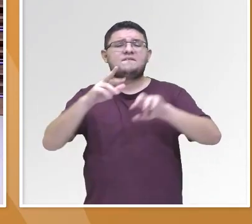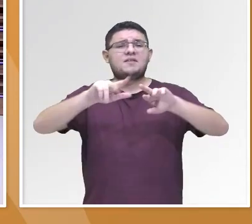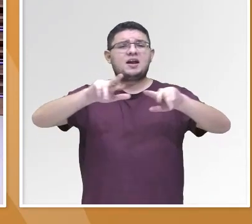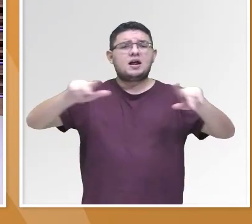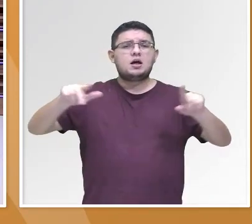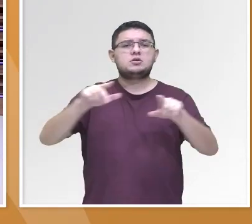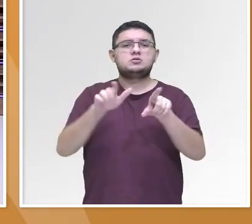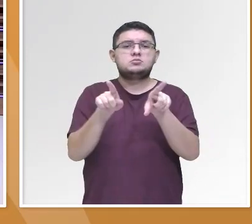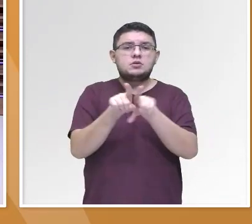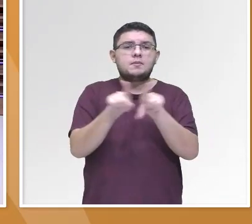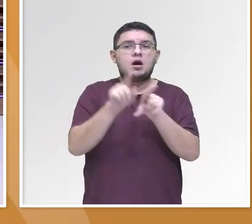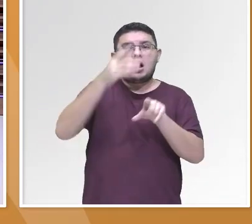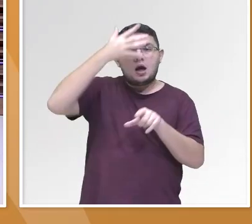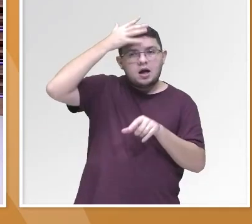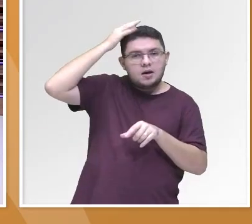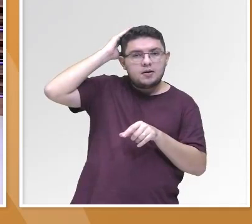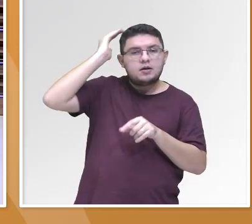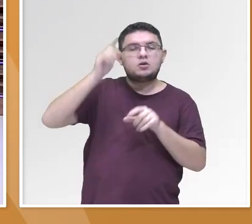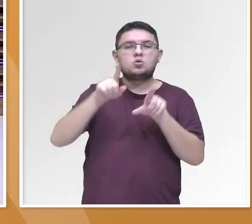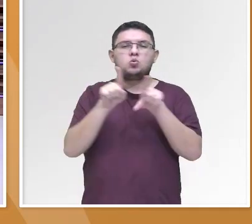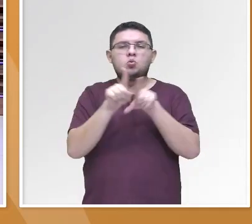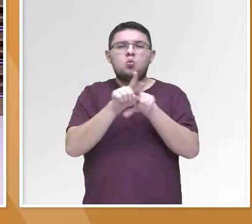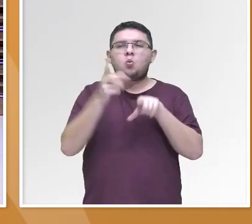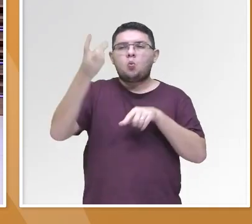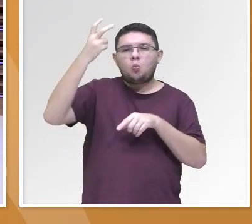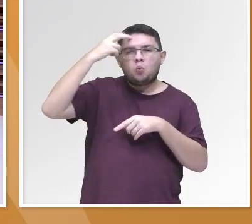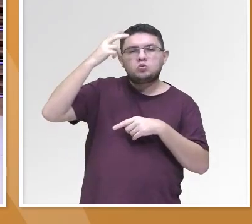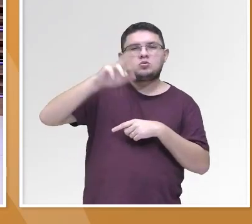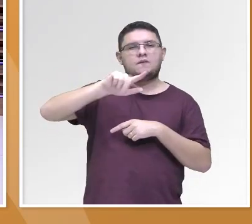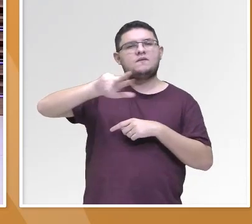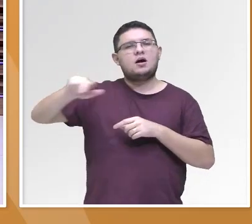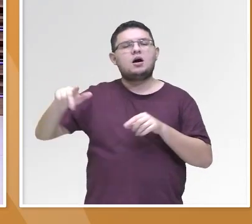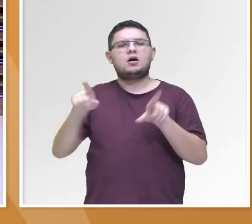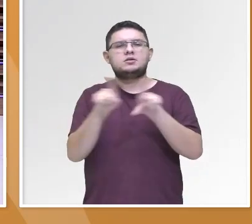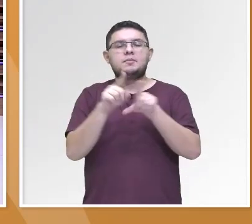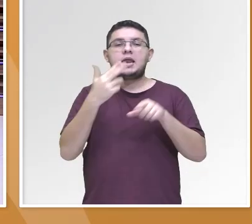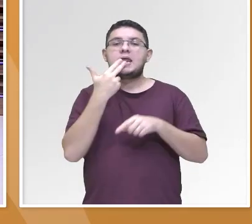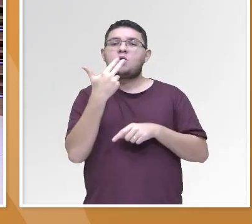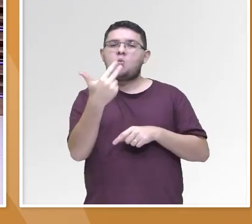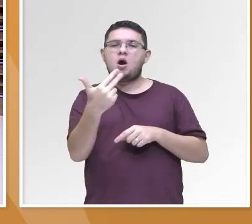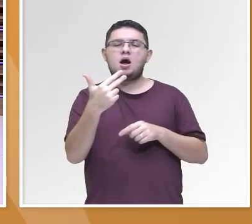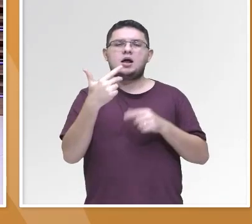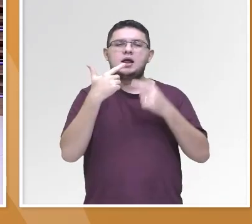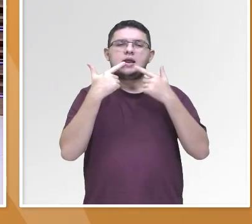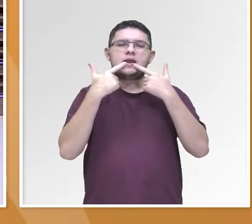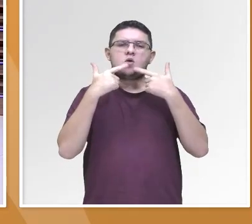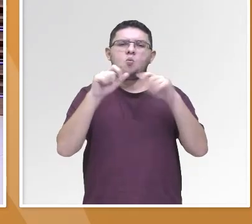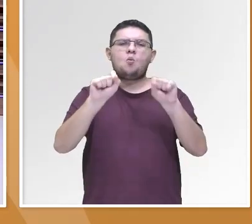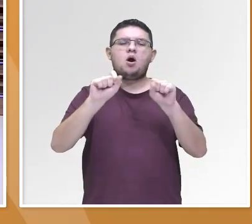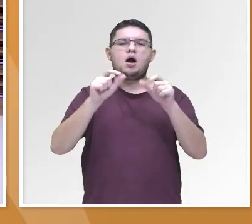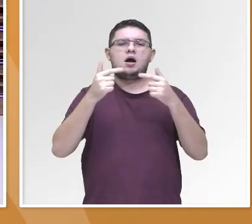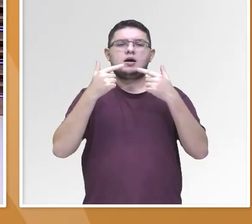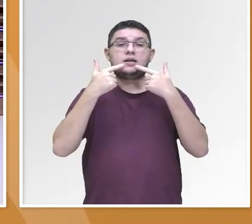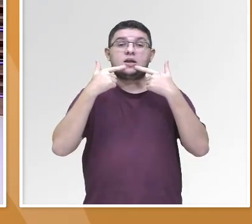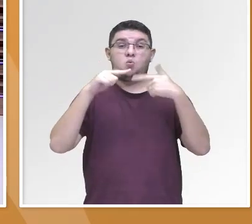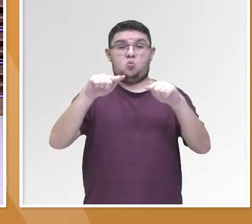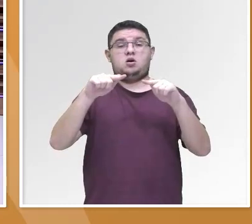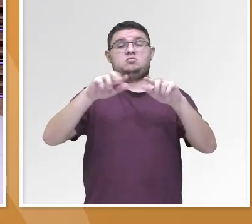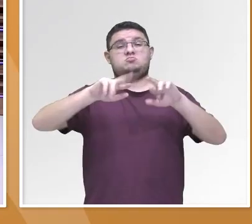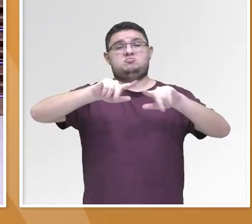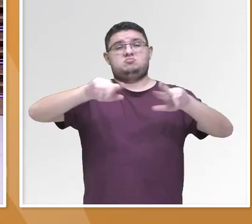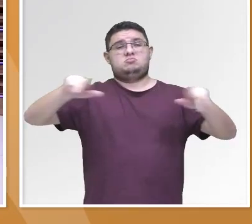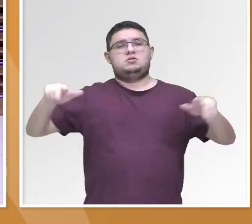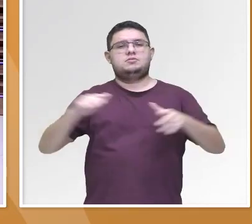diferente, linguagem diferente. Então, nós somos o resultado da mistura de diversas